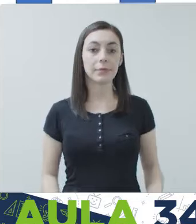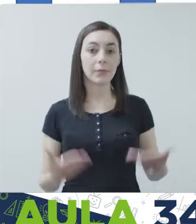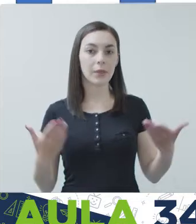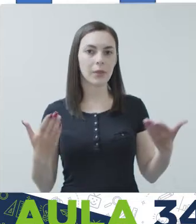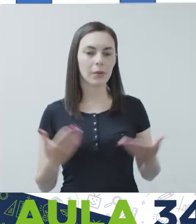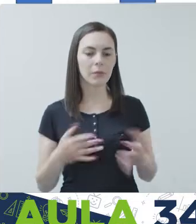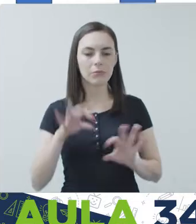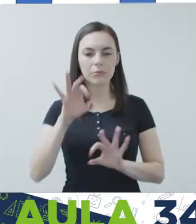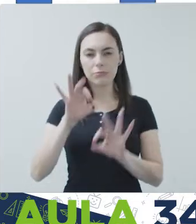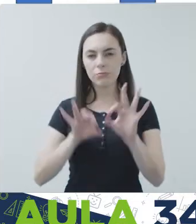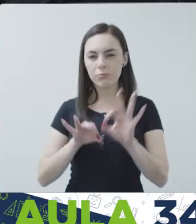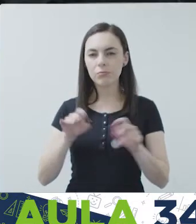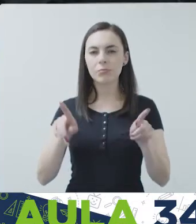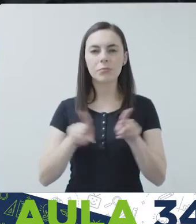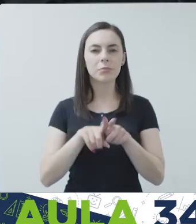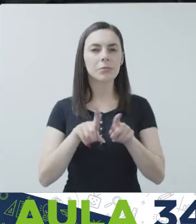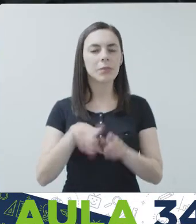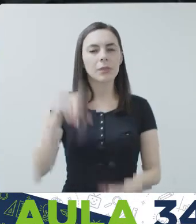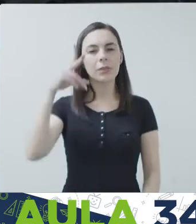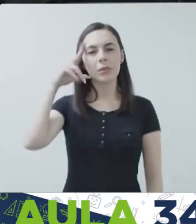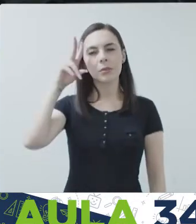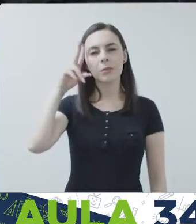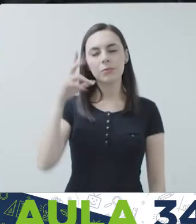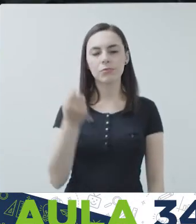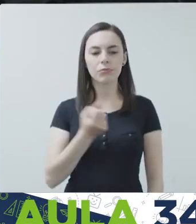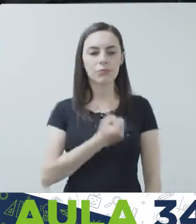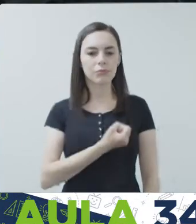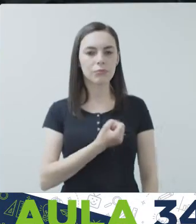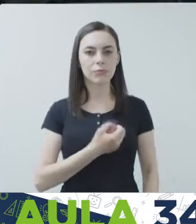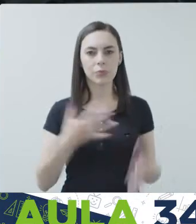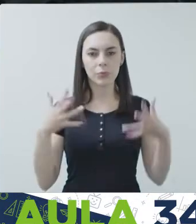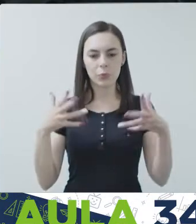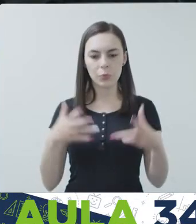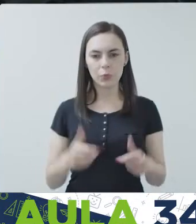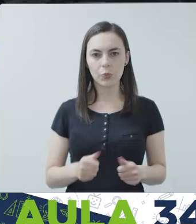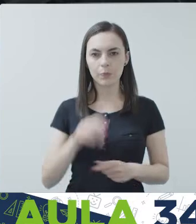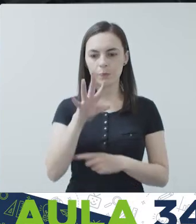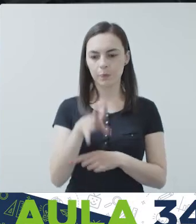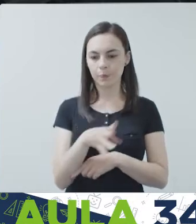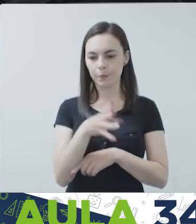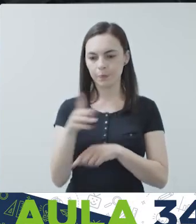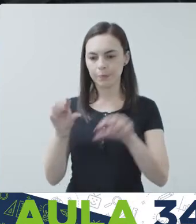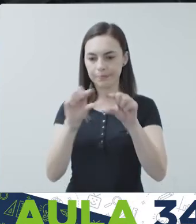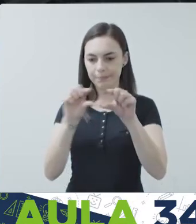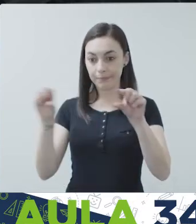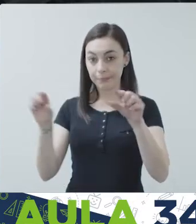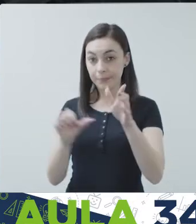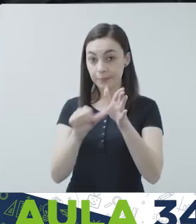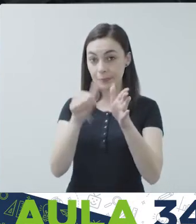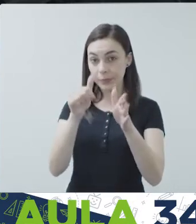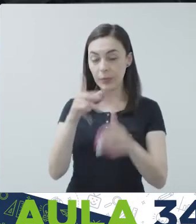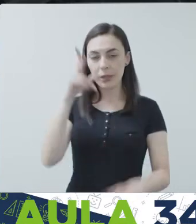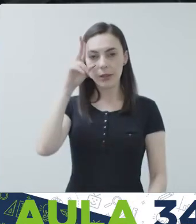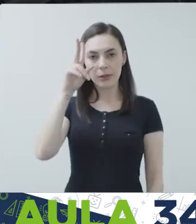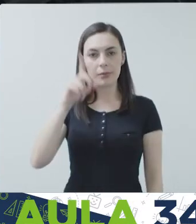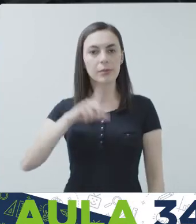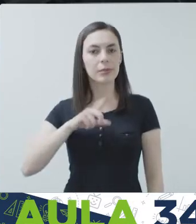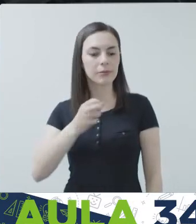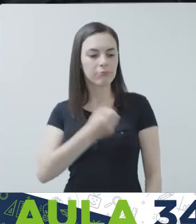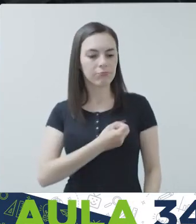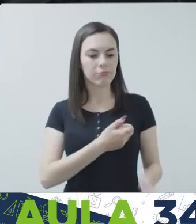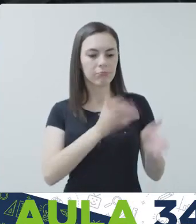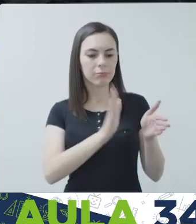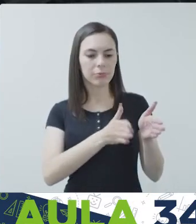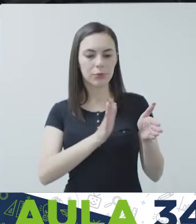Completamos, nos lembramos de todos esses números que estão lá na primeira linha. Lembramos que tem uma sequência